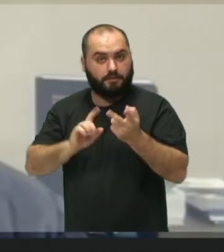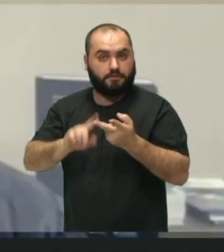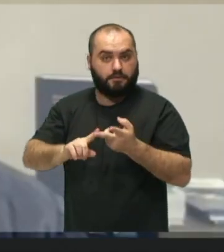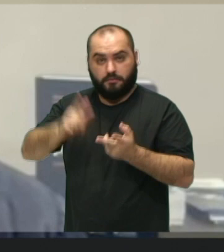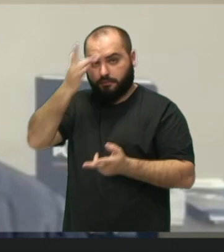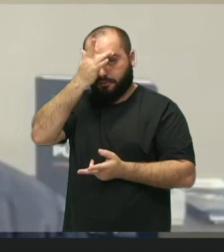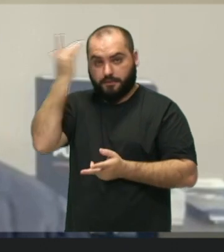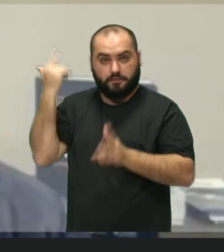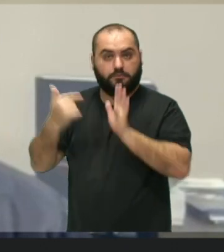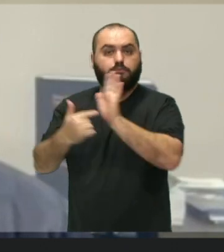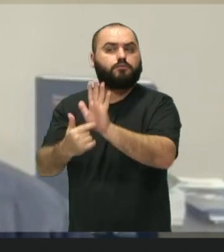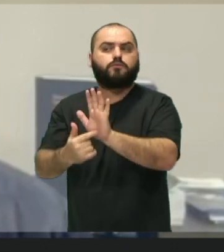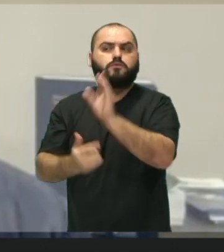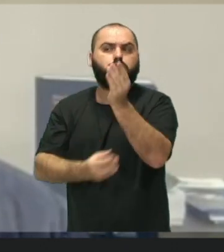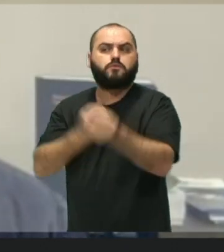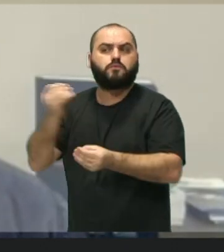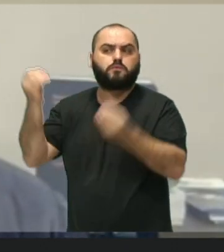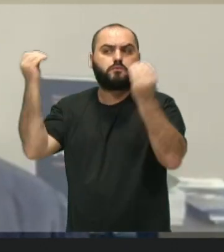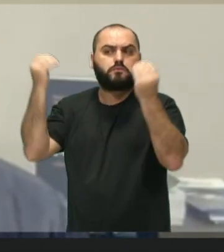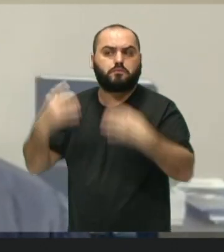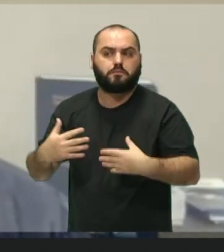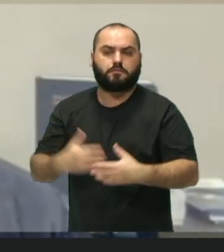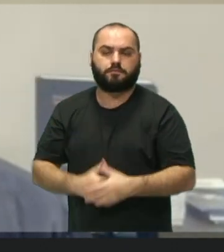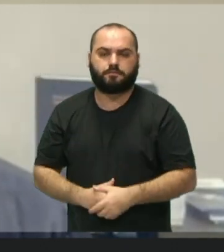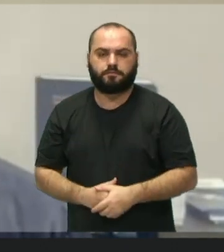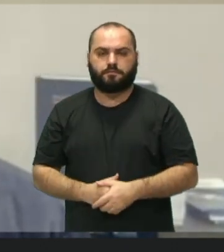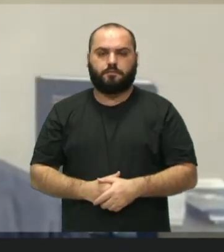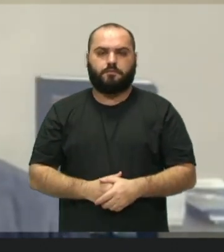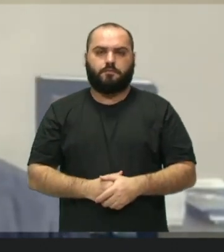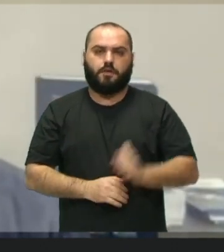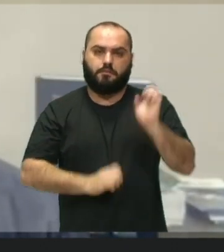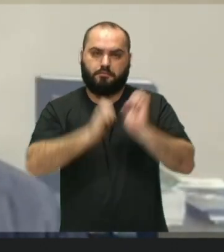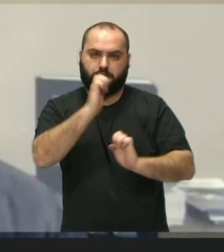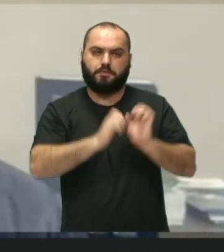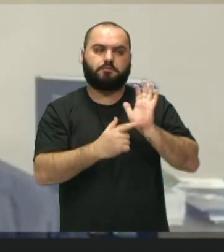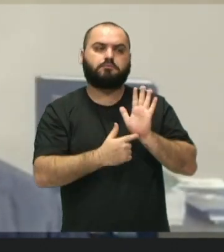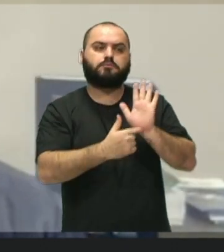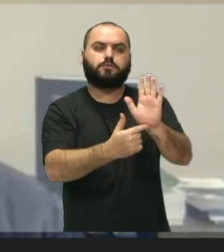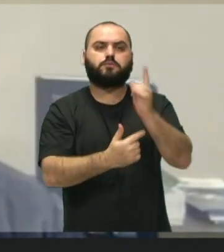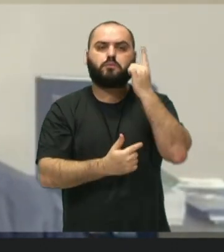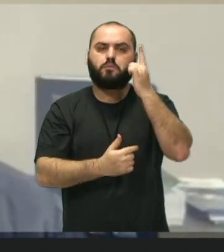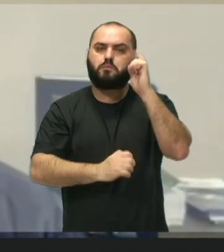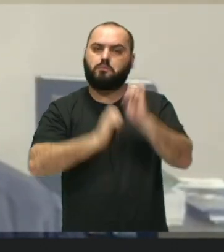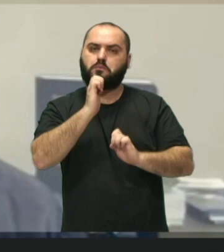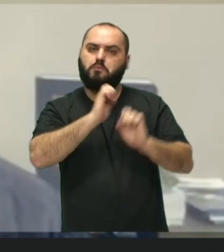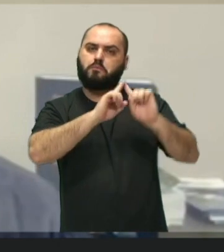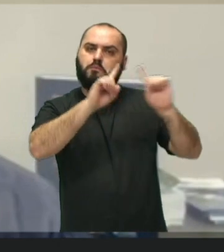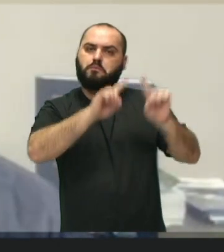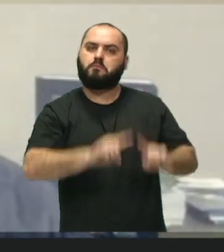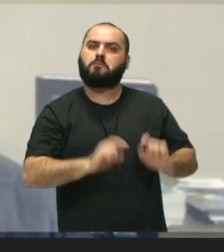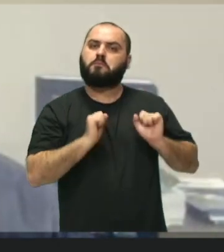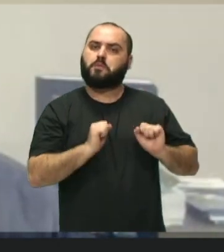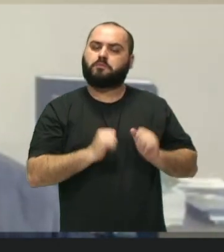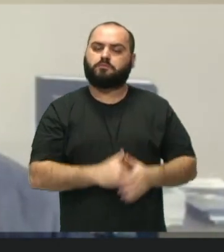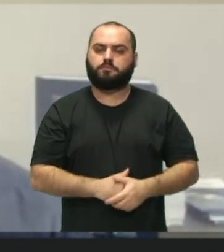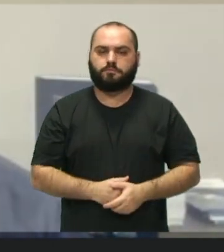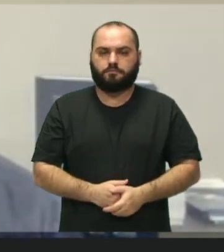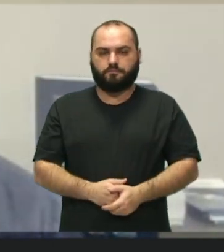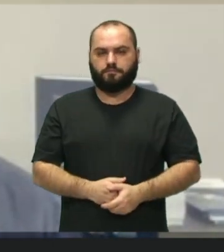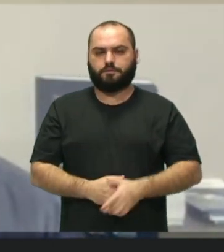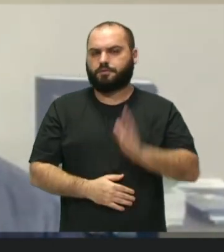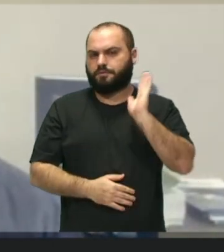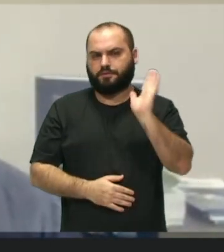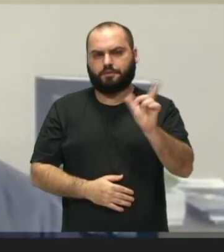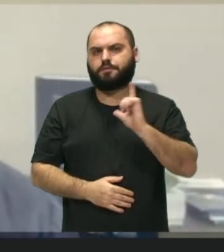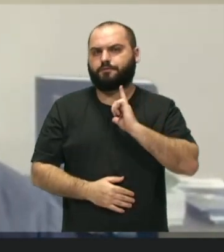pessoa que ele indicar, como é que é? A empresa pode indicar um funcionário. Normalmente eu já tive de